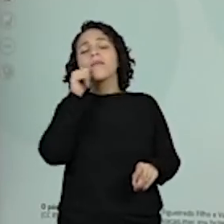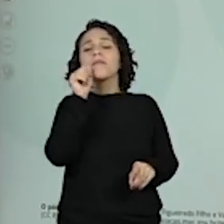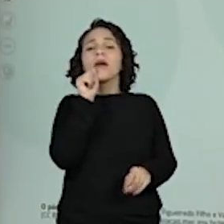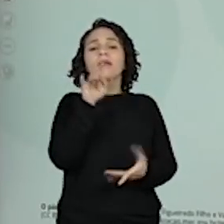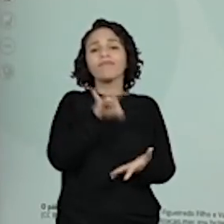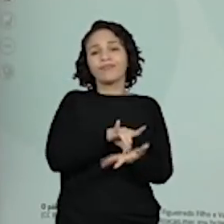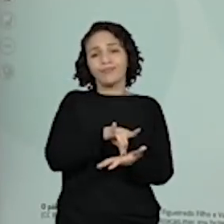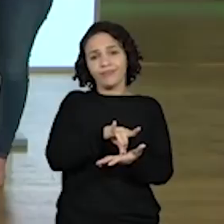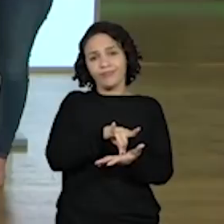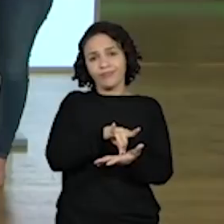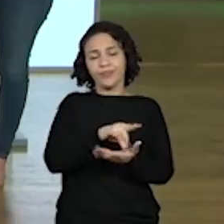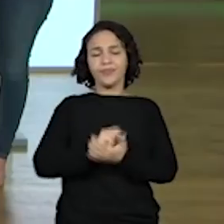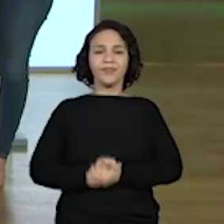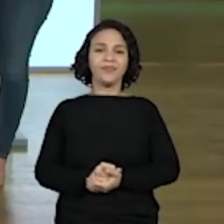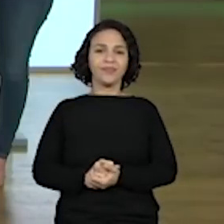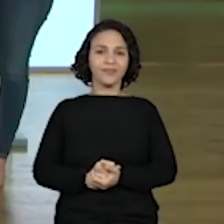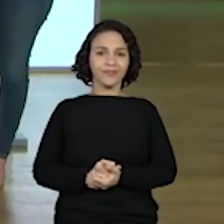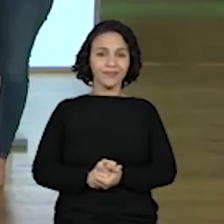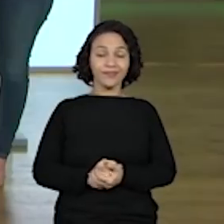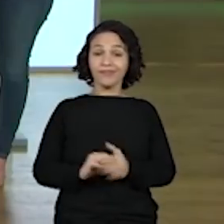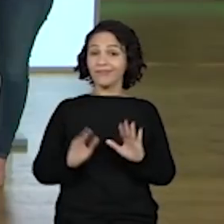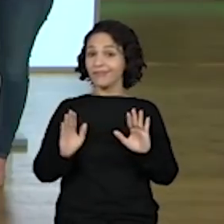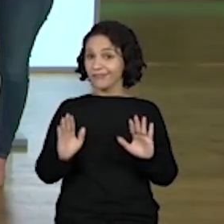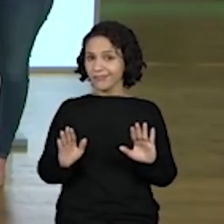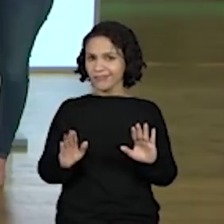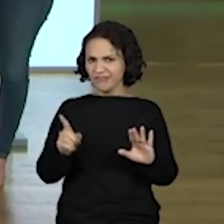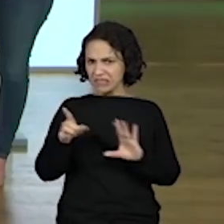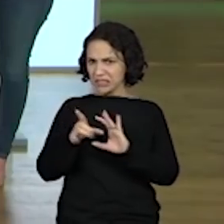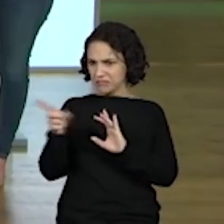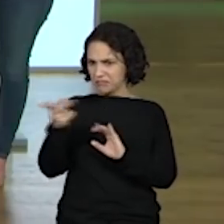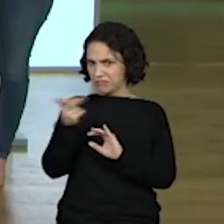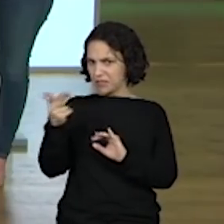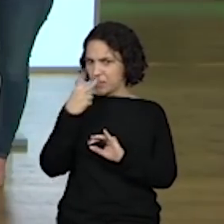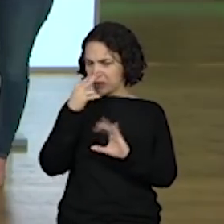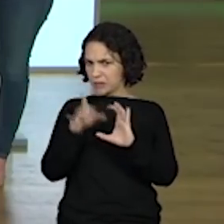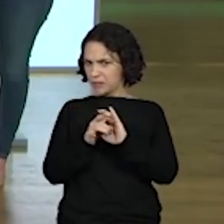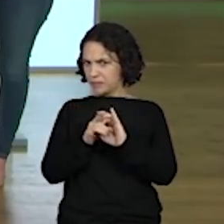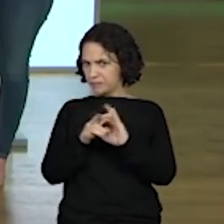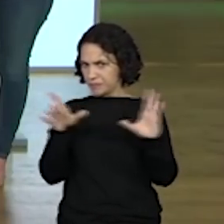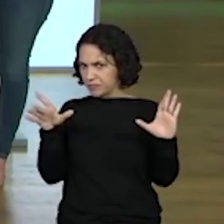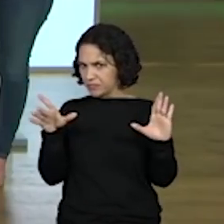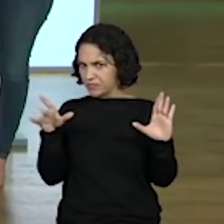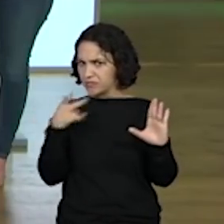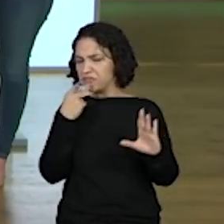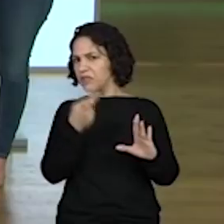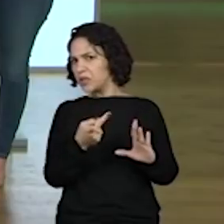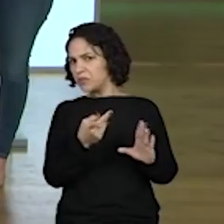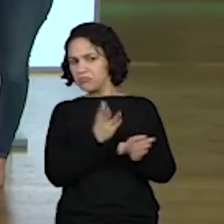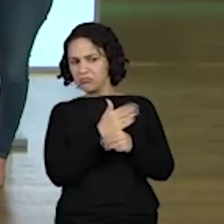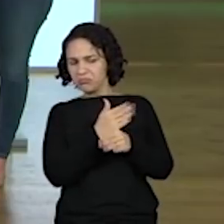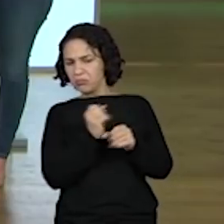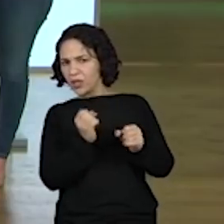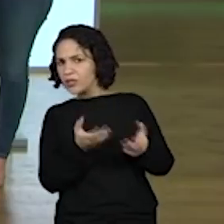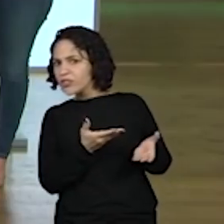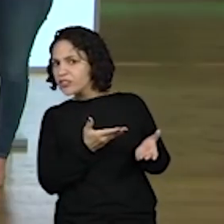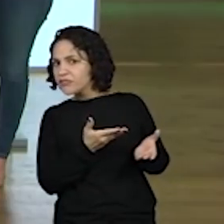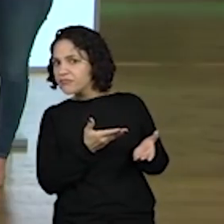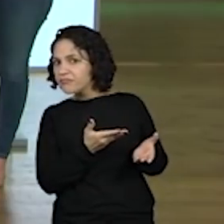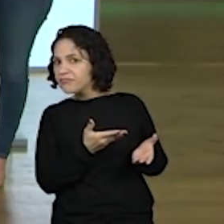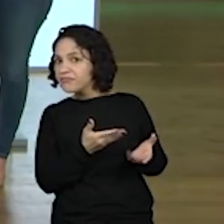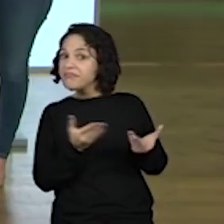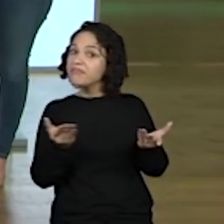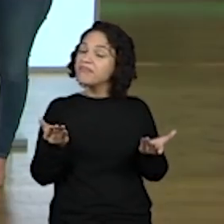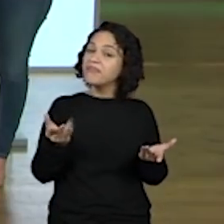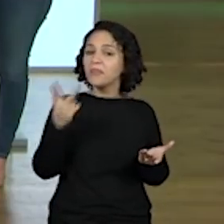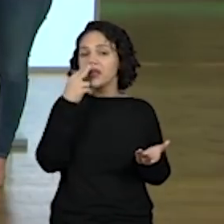dela. Será que ela foi autorizada? Será que o casal de pescadores autorizou? Será que